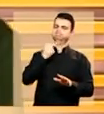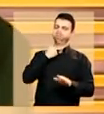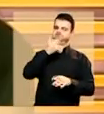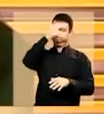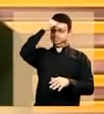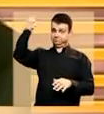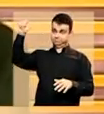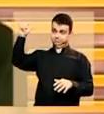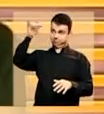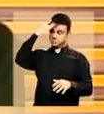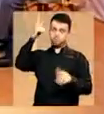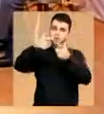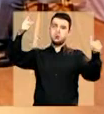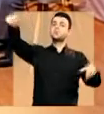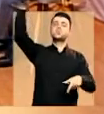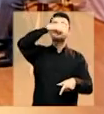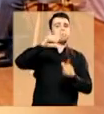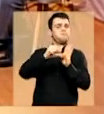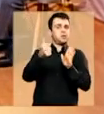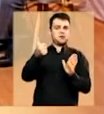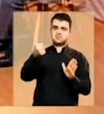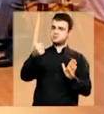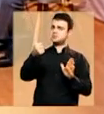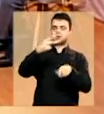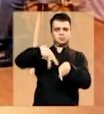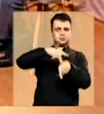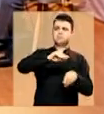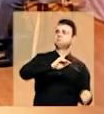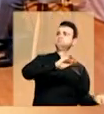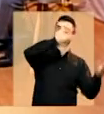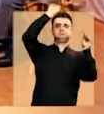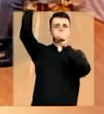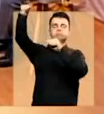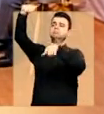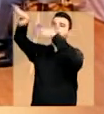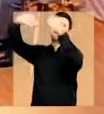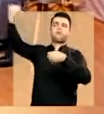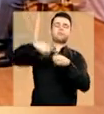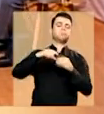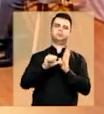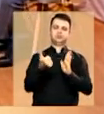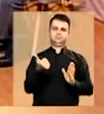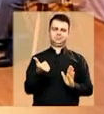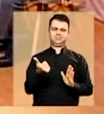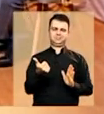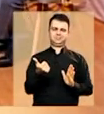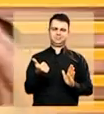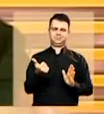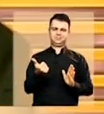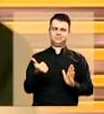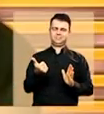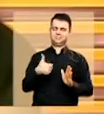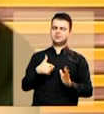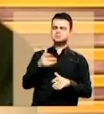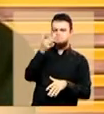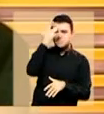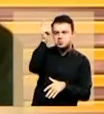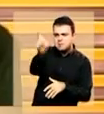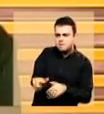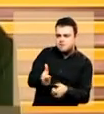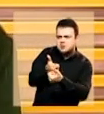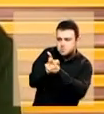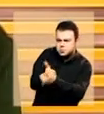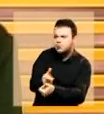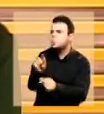só na vida. Pois é. É uma experiência única. Tem que ser certeiro, Então, né? é muito mais em cima de quem é aquela pessoa e o que ela está buscando do